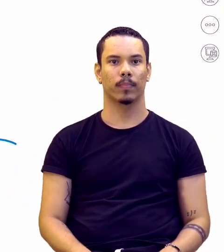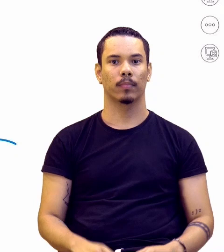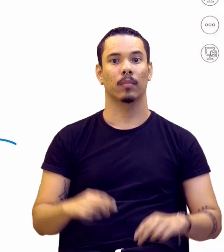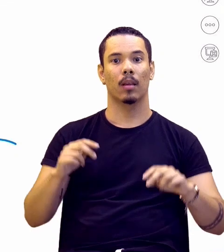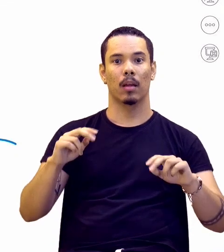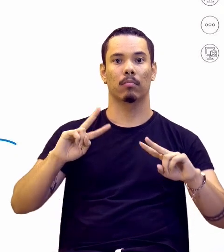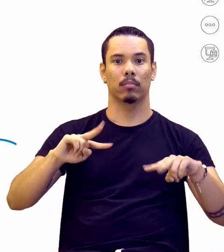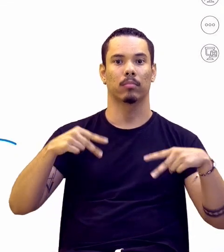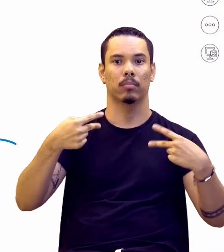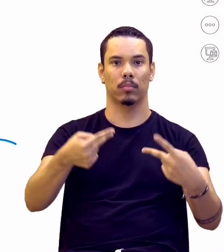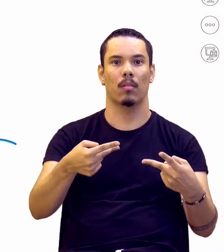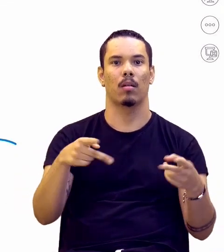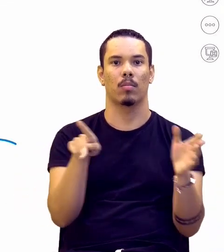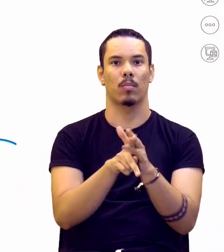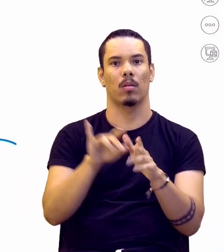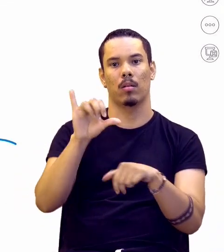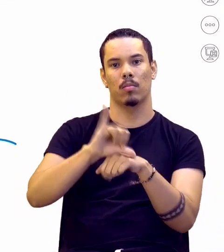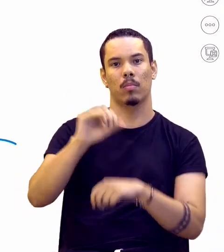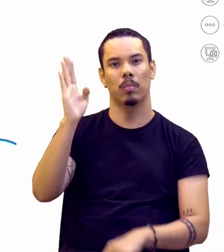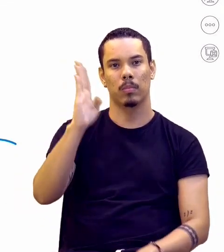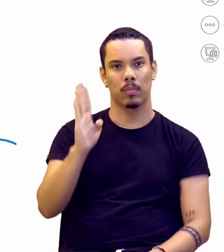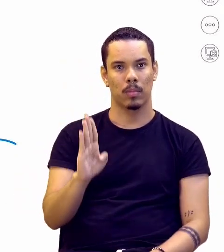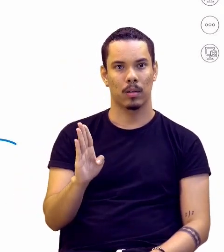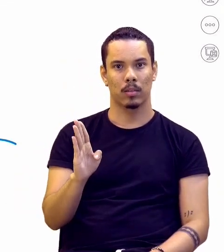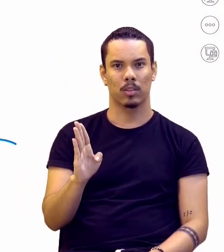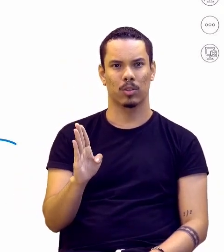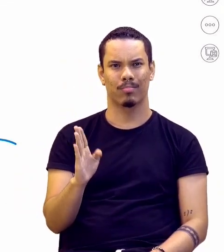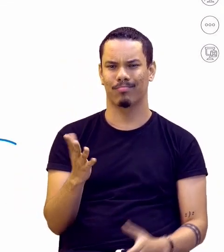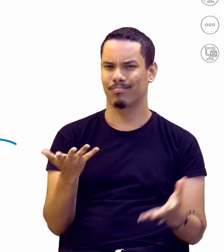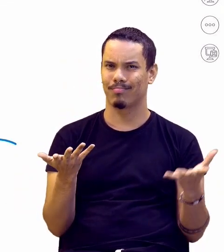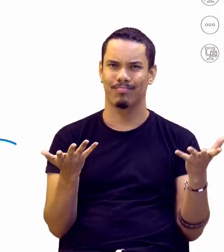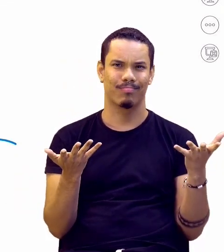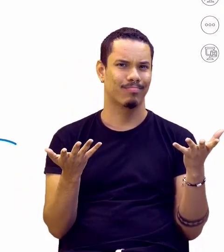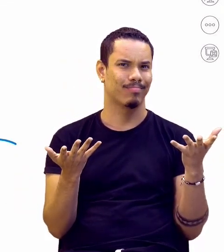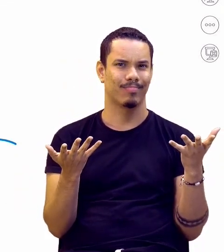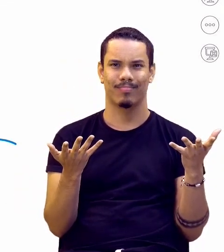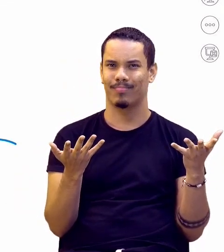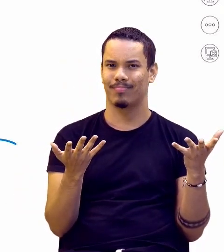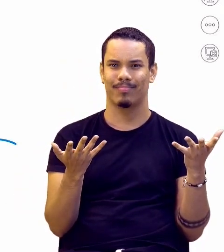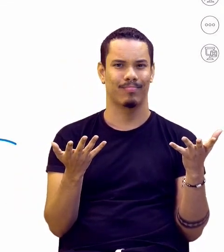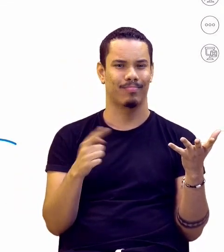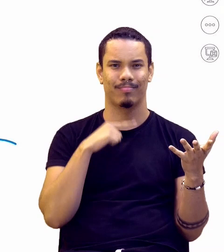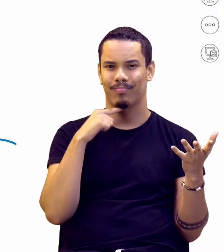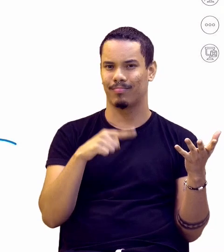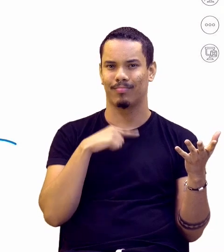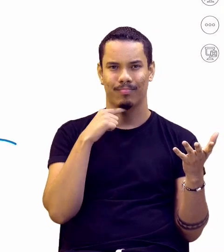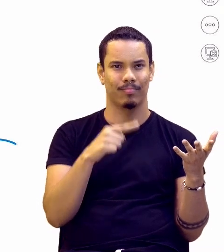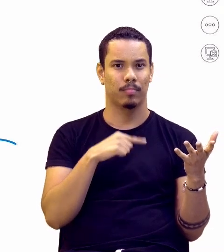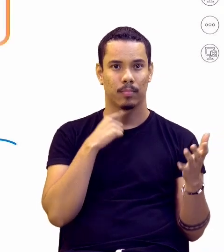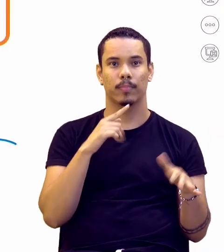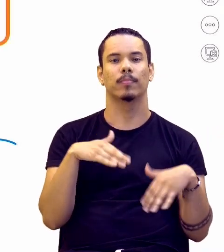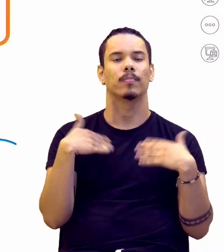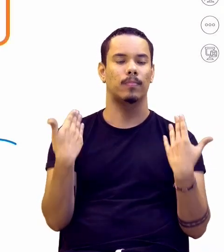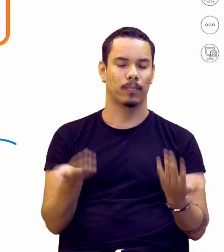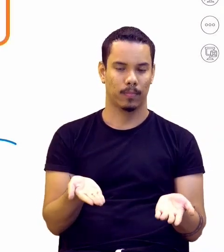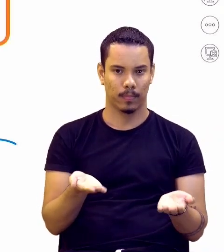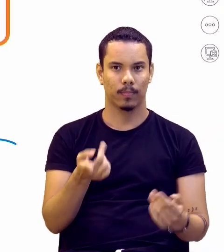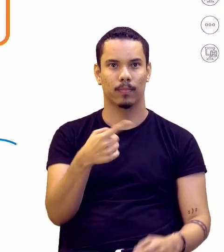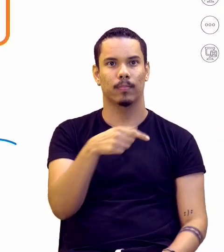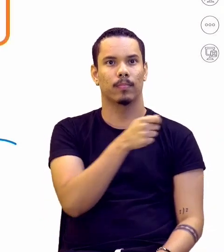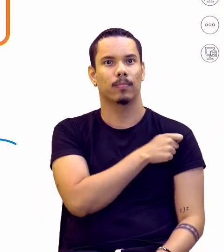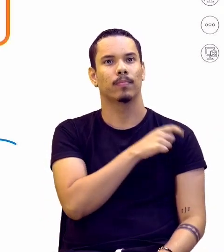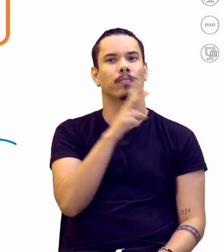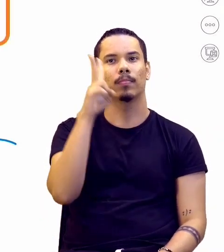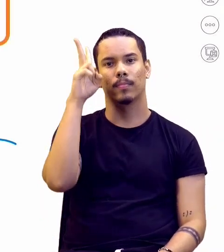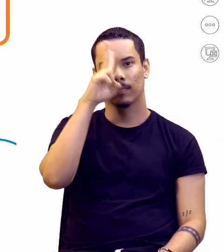capital brasileira. O que tem a ver Brasília? Né? Isso aí, então, realmente não faz sentido. Então, nossos queridos alunos vão lembrar